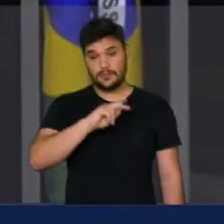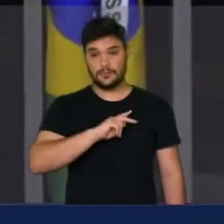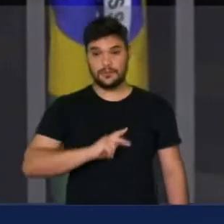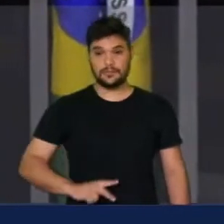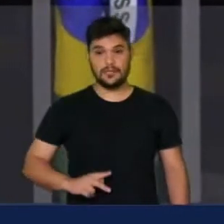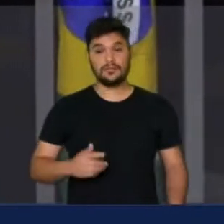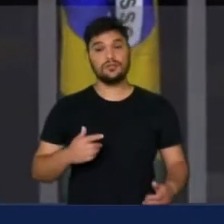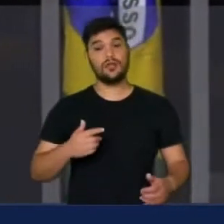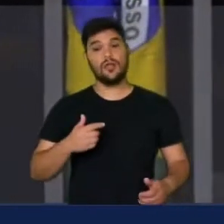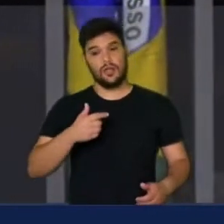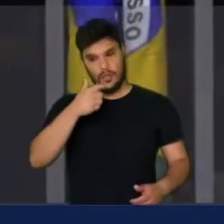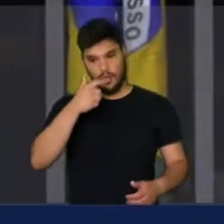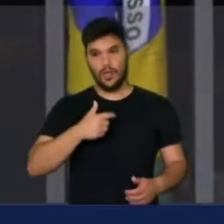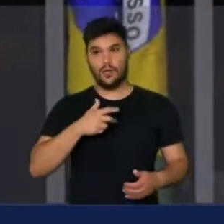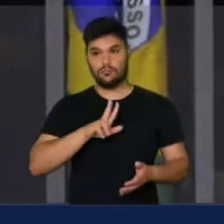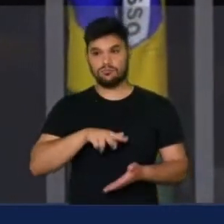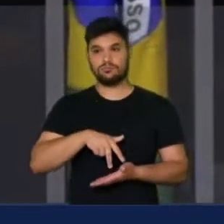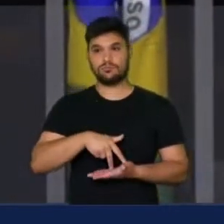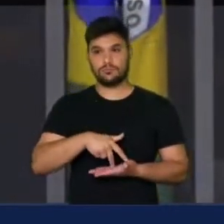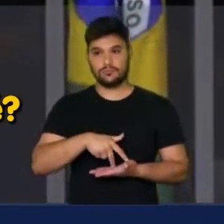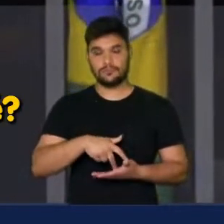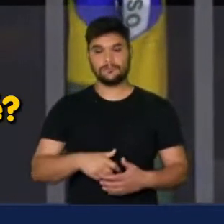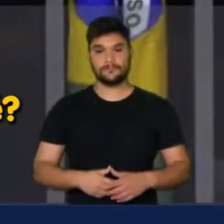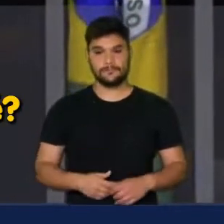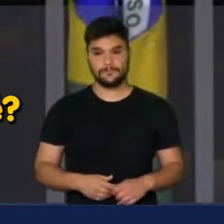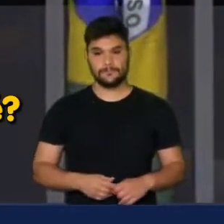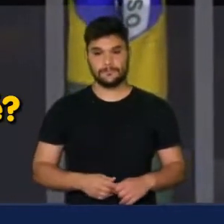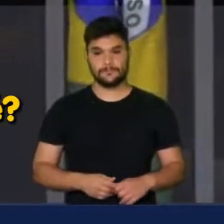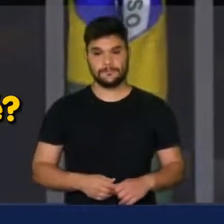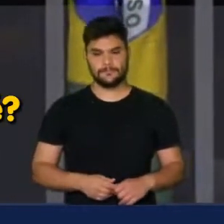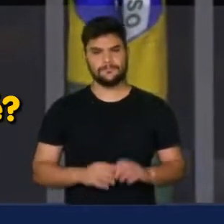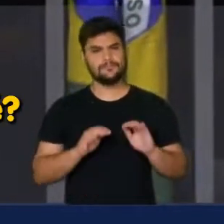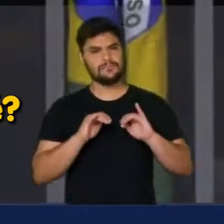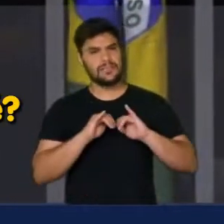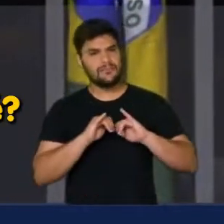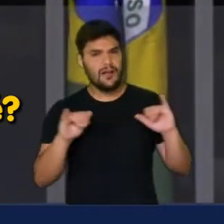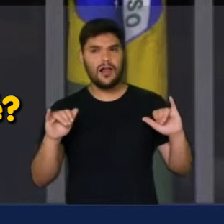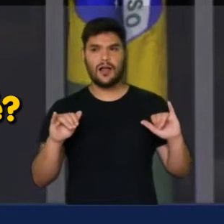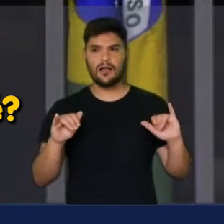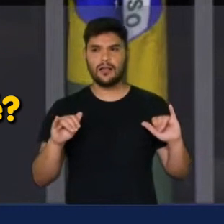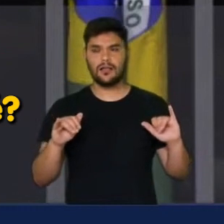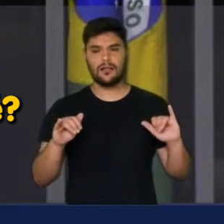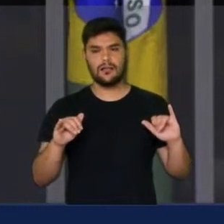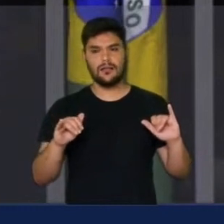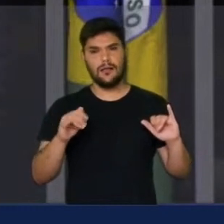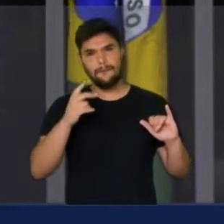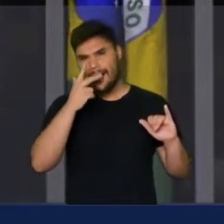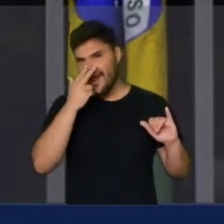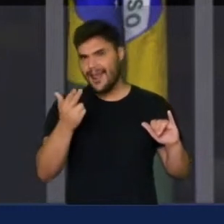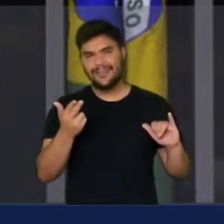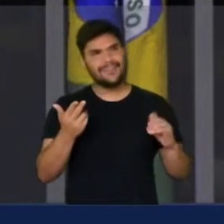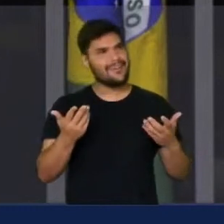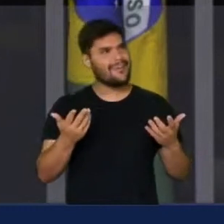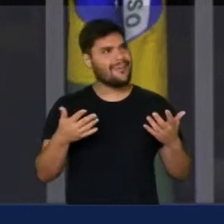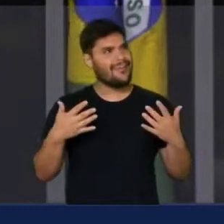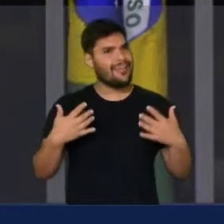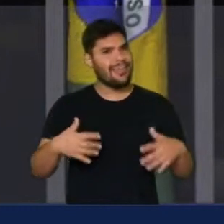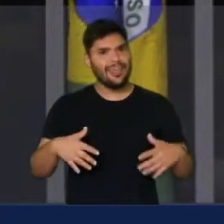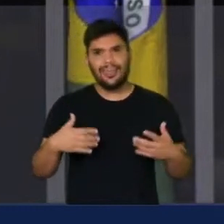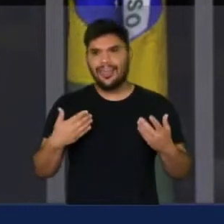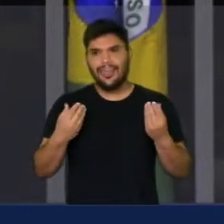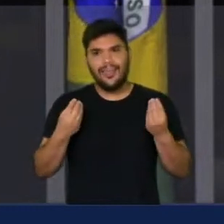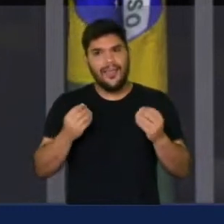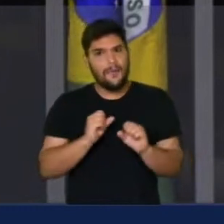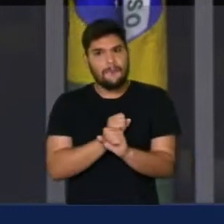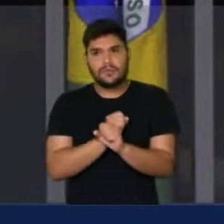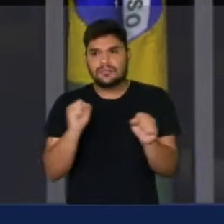Eu venho a essa tribuna dizer algo que parece o fim da picada, né? Como diz meu interior. O